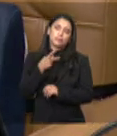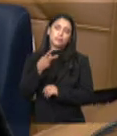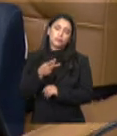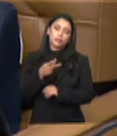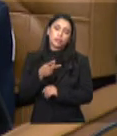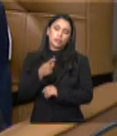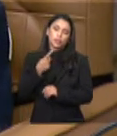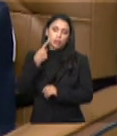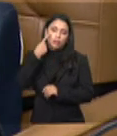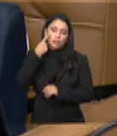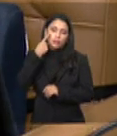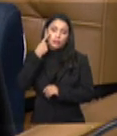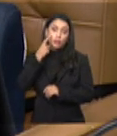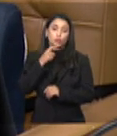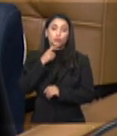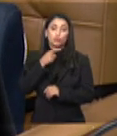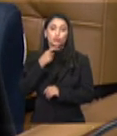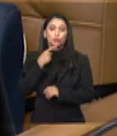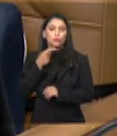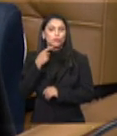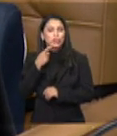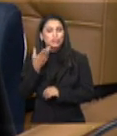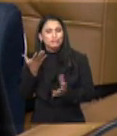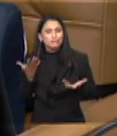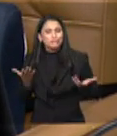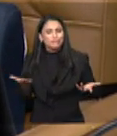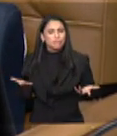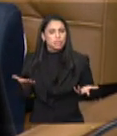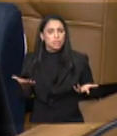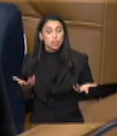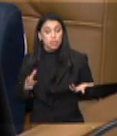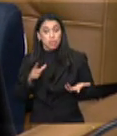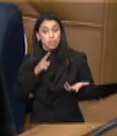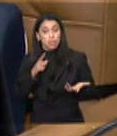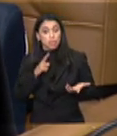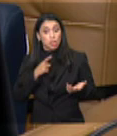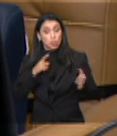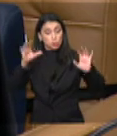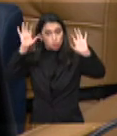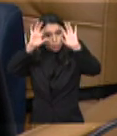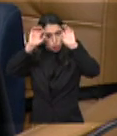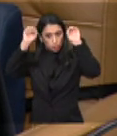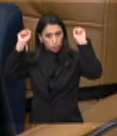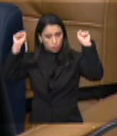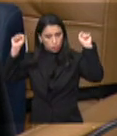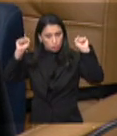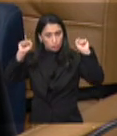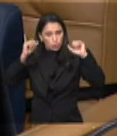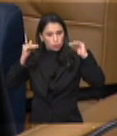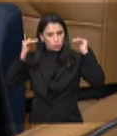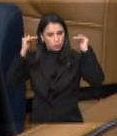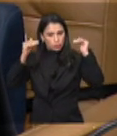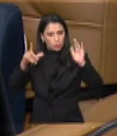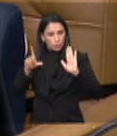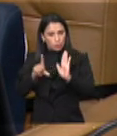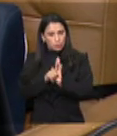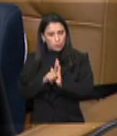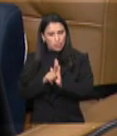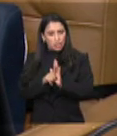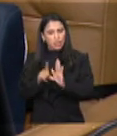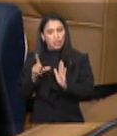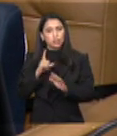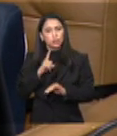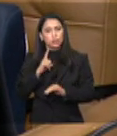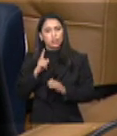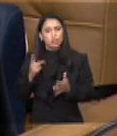estava observando, e a dúvida também que remaneceu, nós temos nos tribunais superiores uma lei específica que trata da